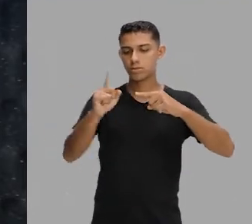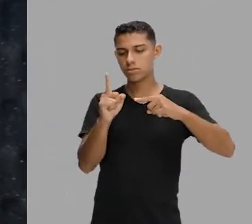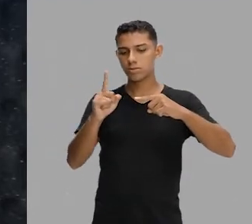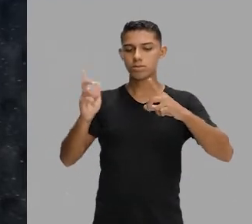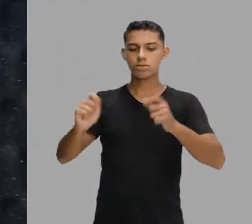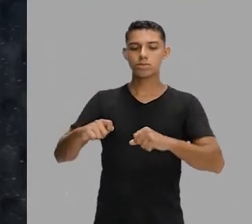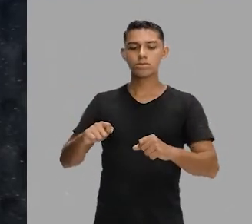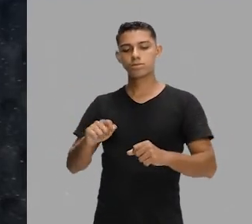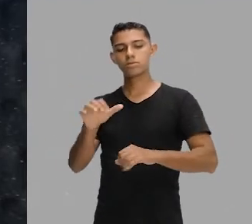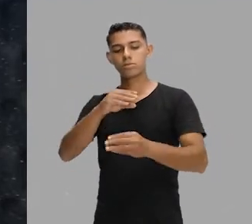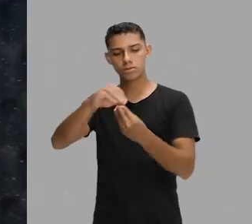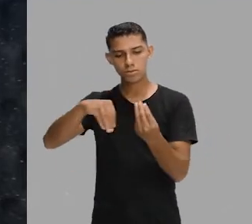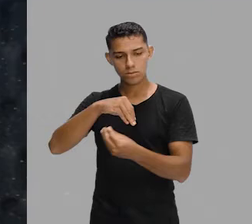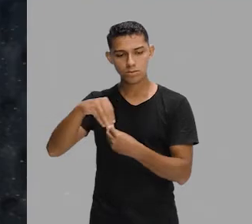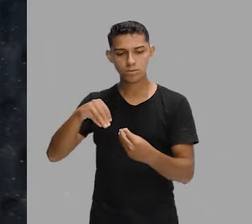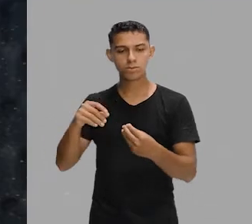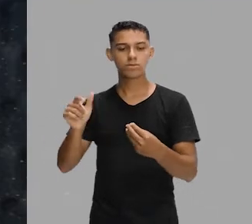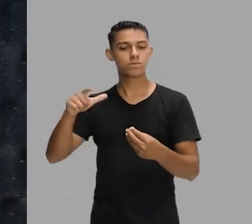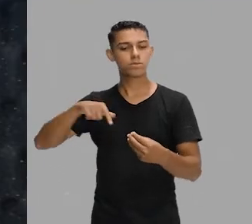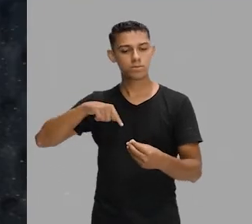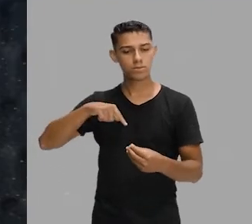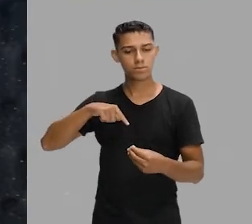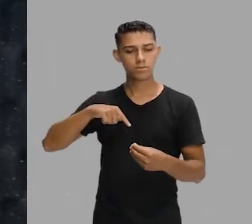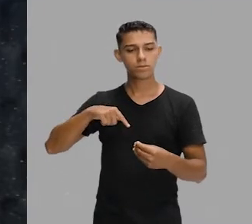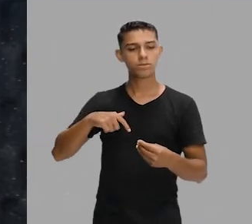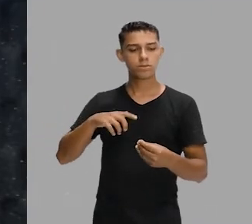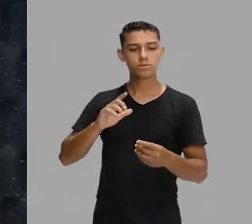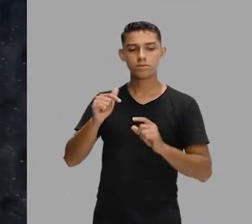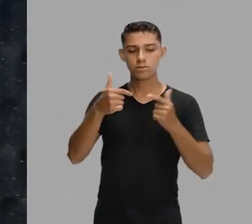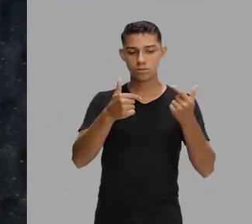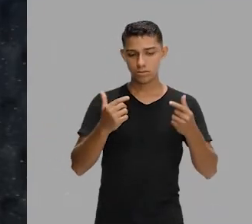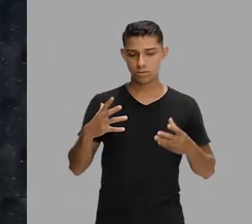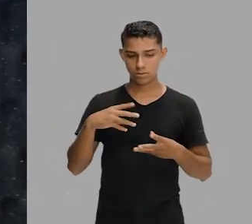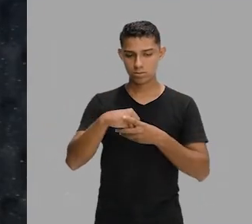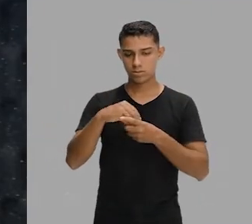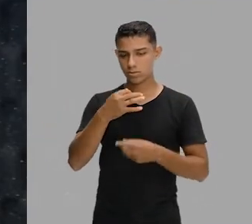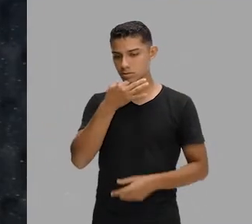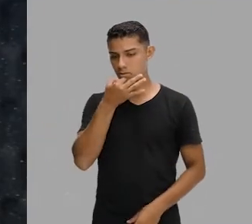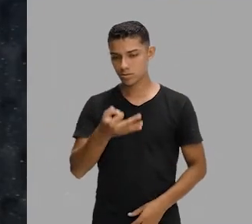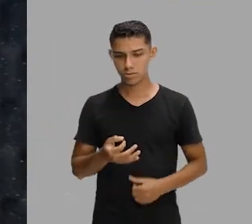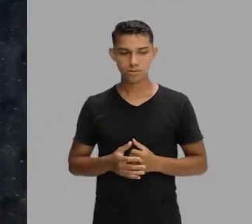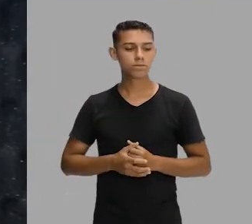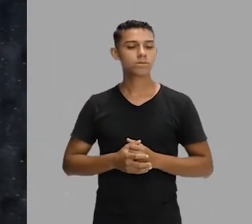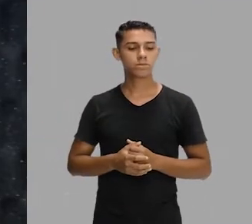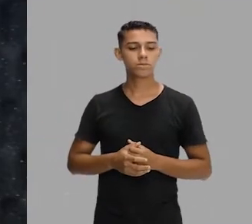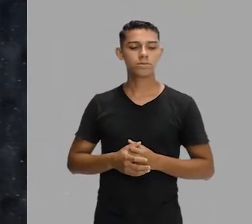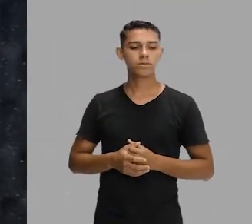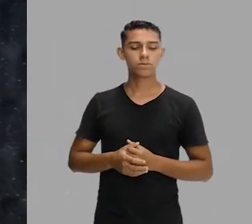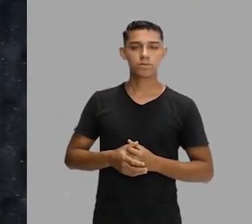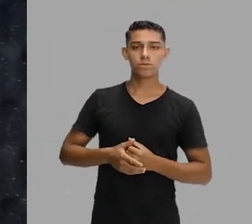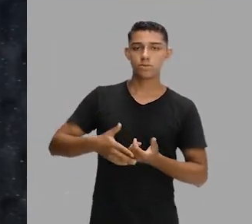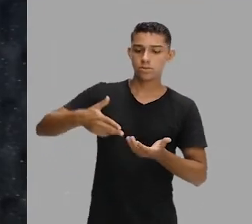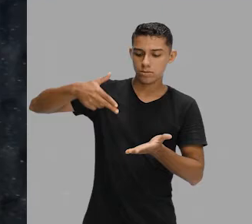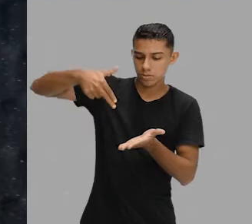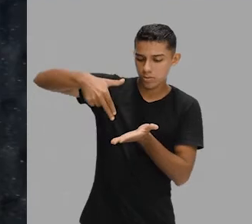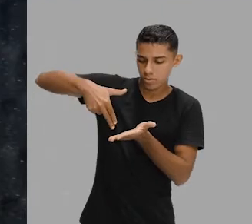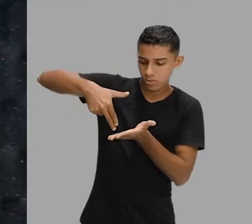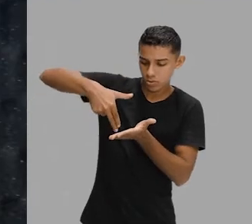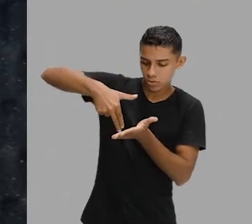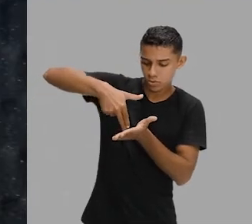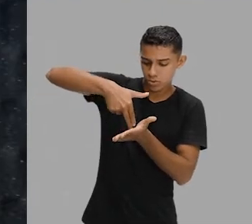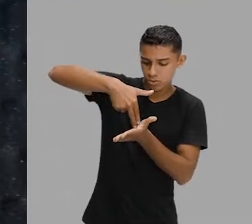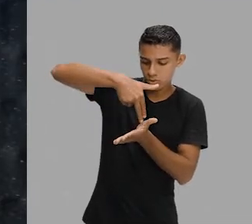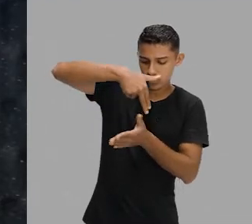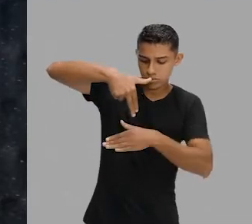de bismuto com esses outros elementos citados. A solda, 67% de chumbo,